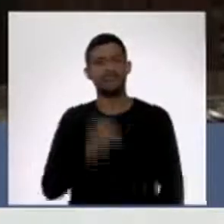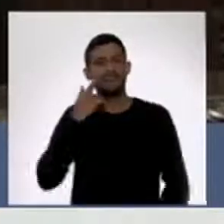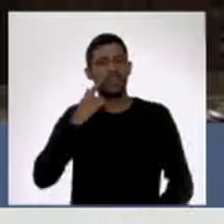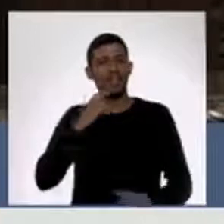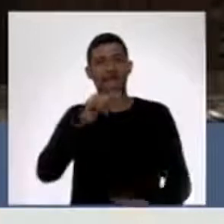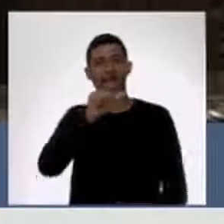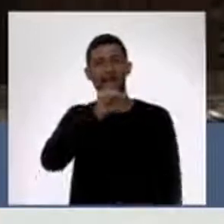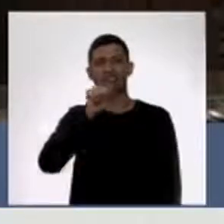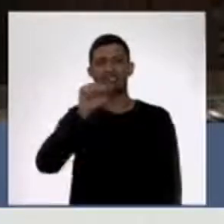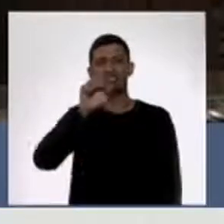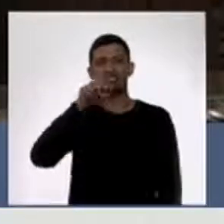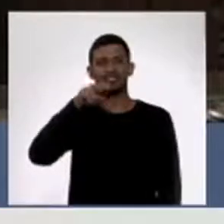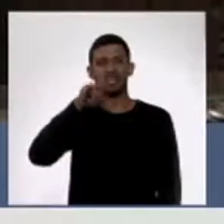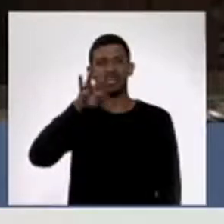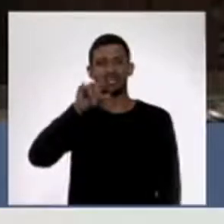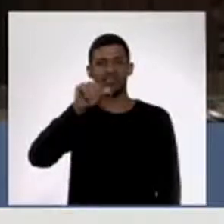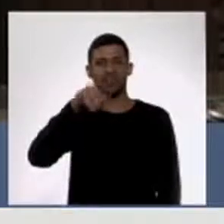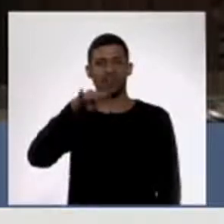Prometida